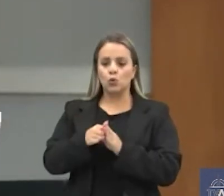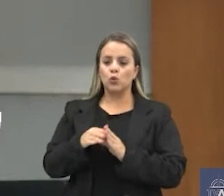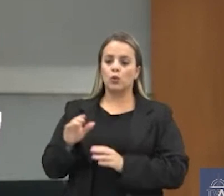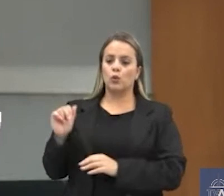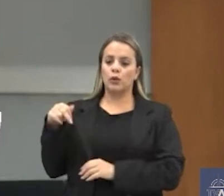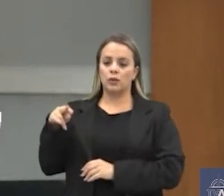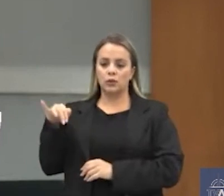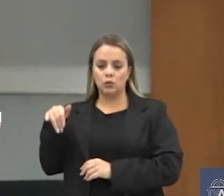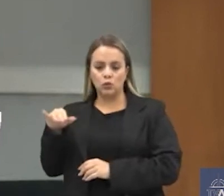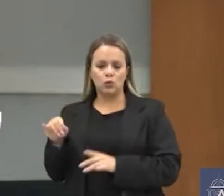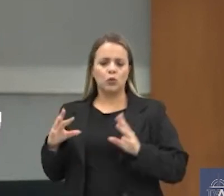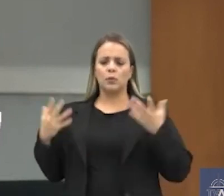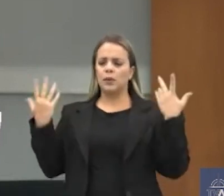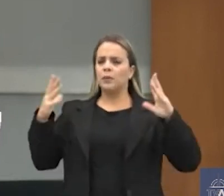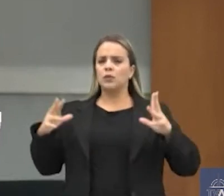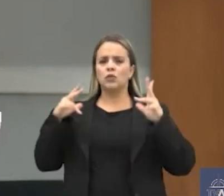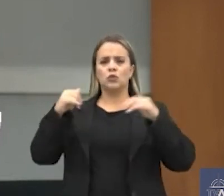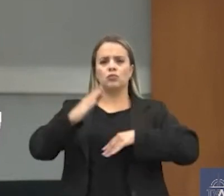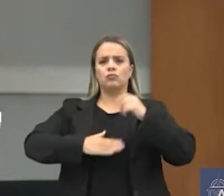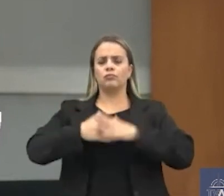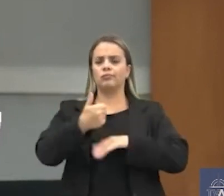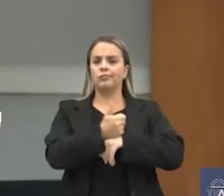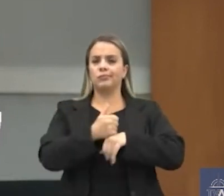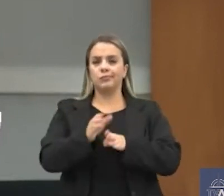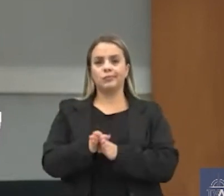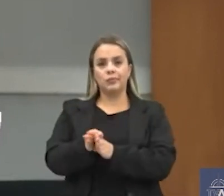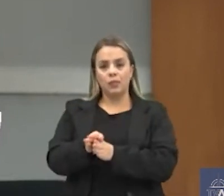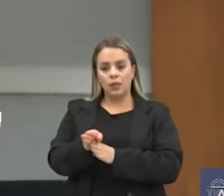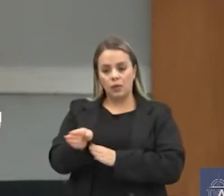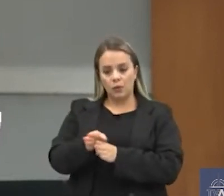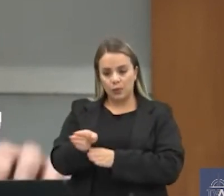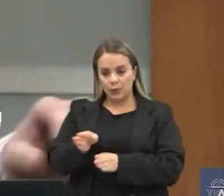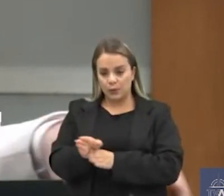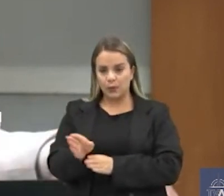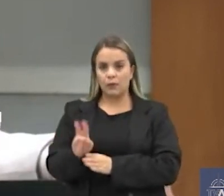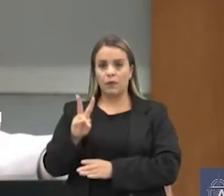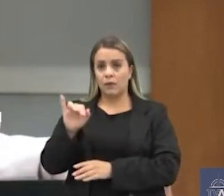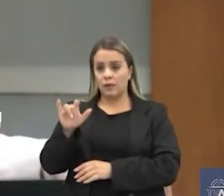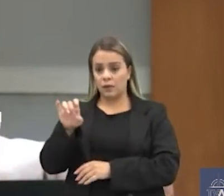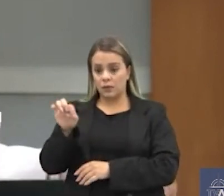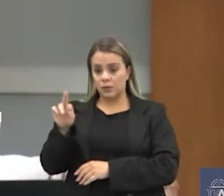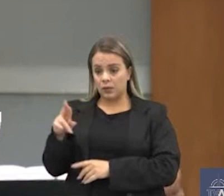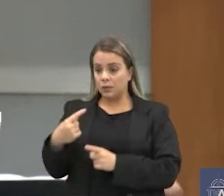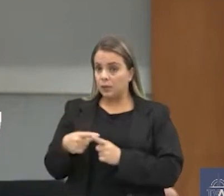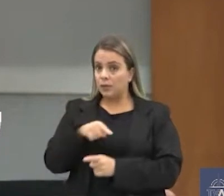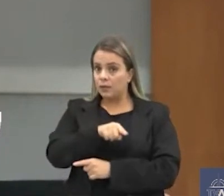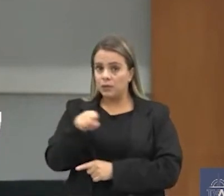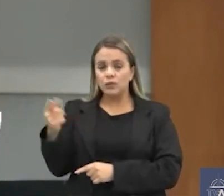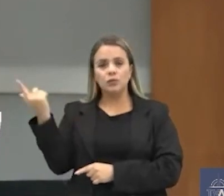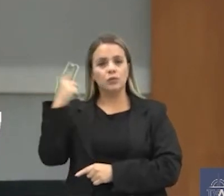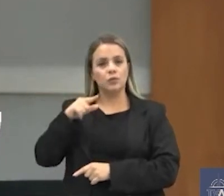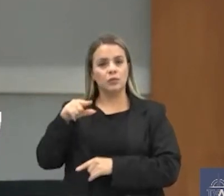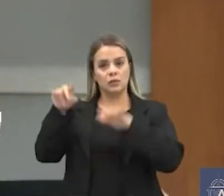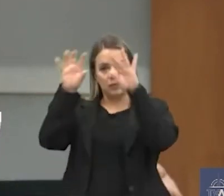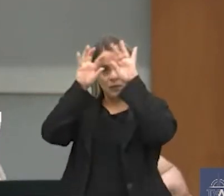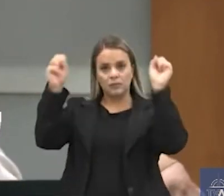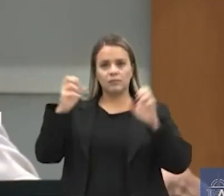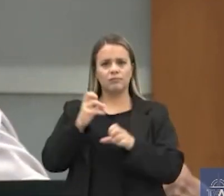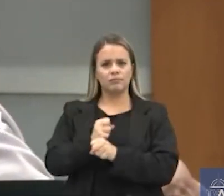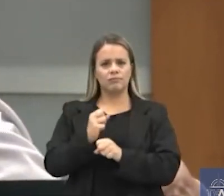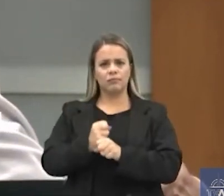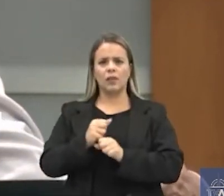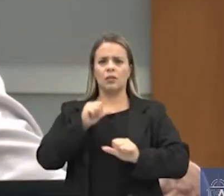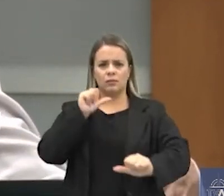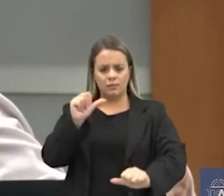Joaquim Parabéns a todos os conselheiros Walter porque vocês transformaram o Tribunal de Contas na mais